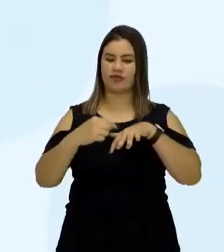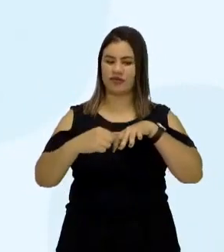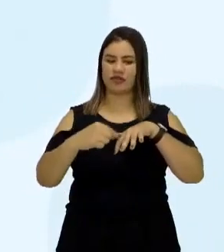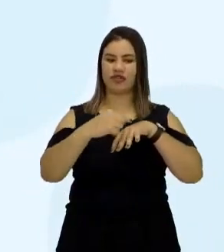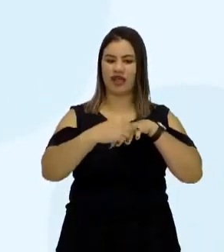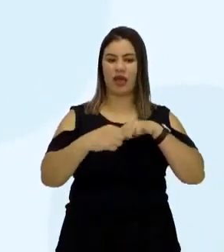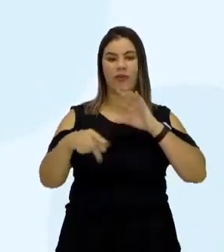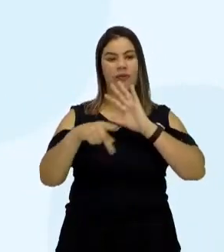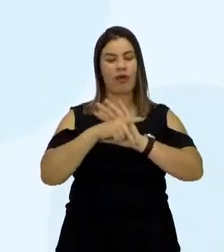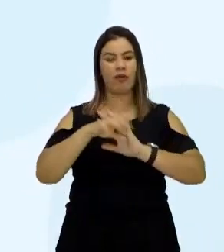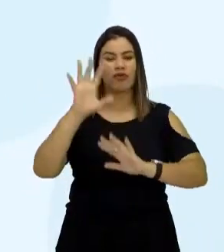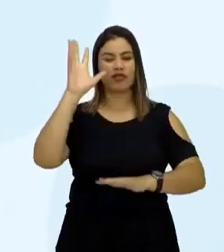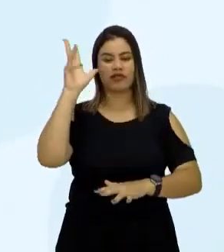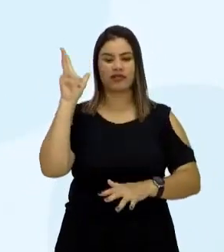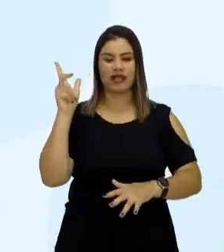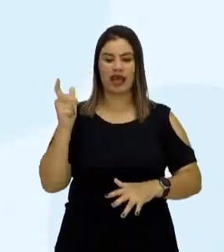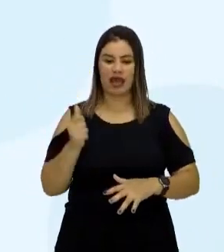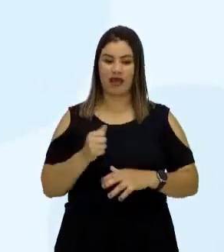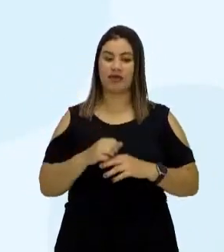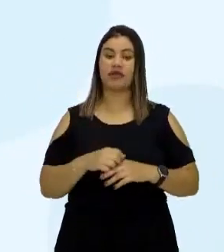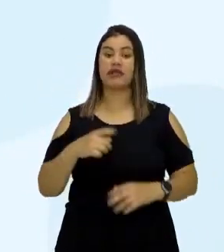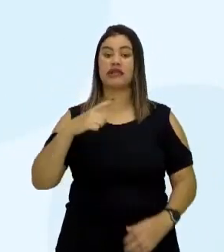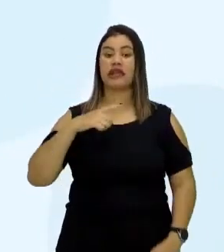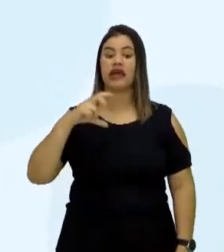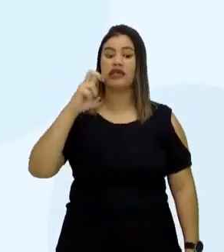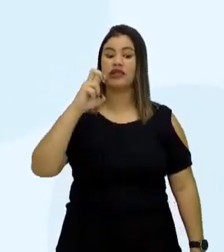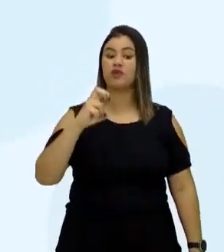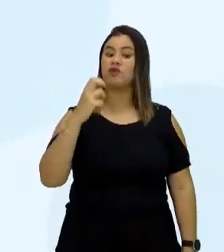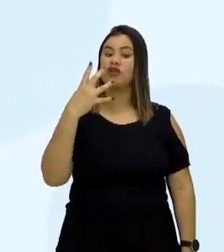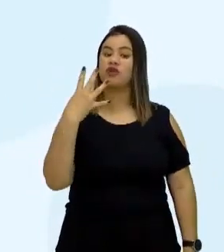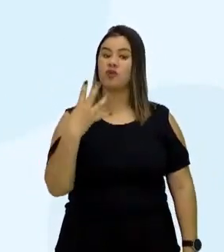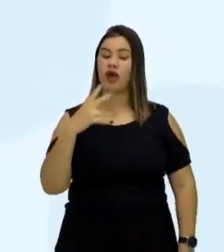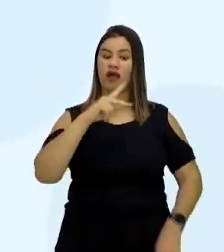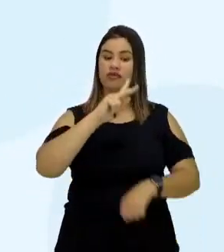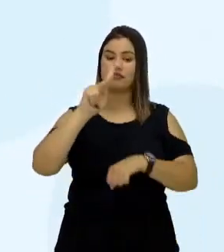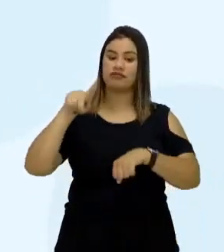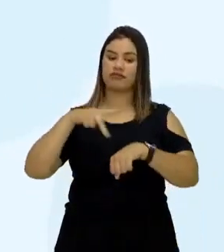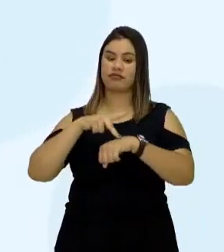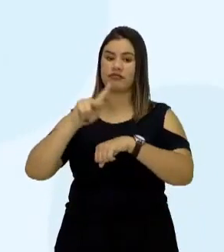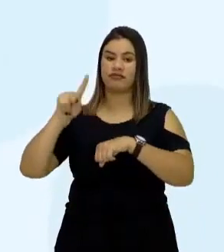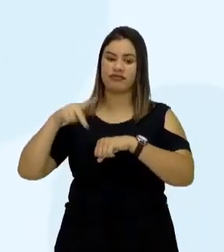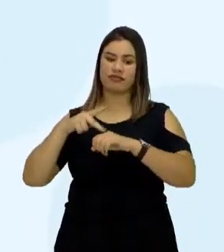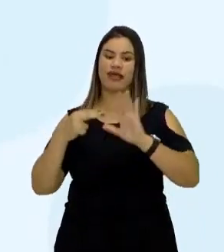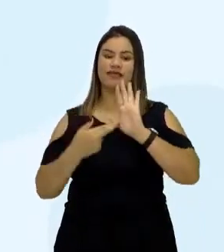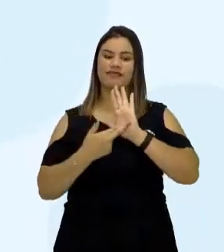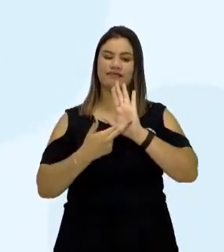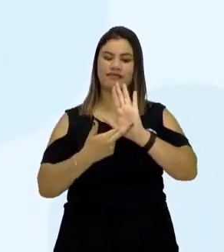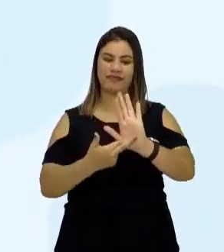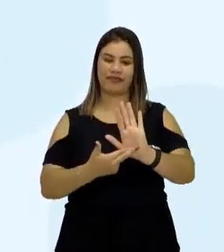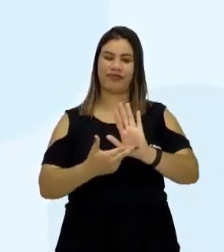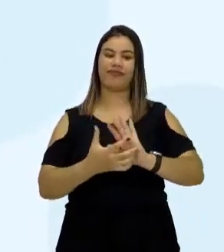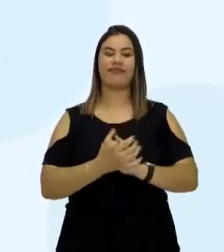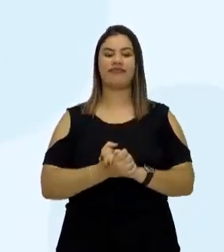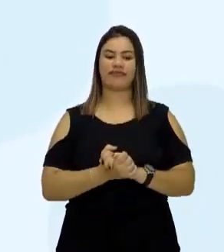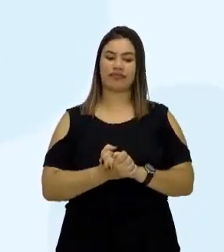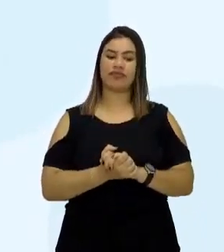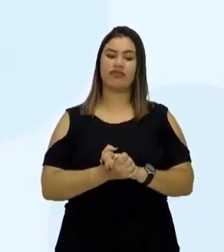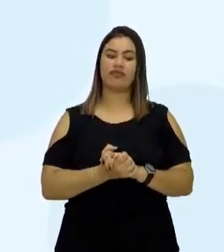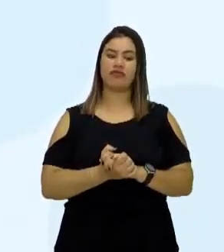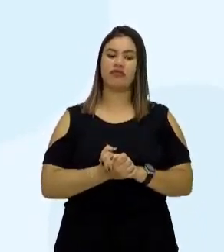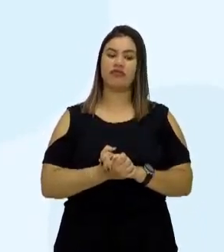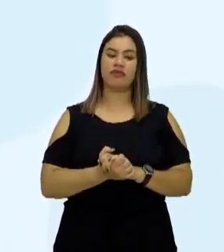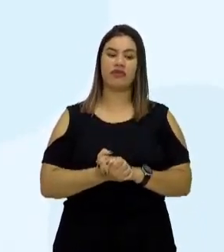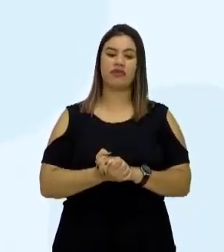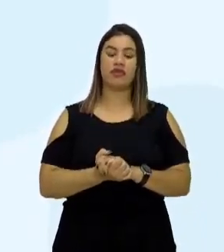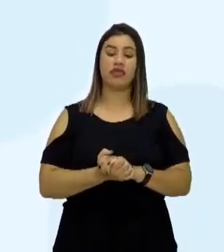Bem destacado aí com os 54 países representados aí, né? E é interessante retratar, né,